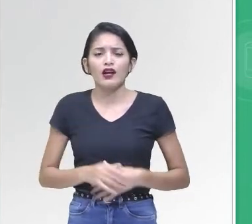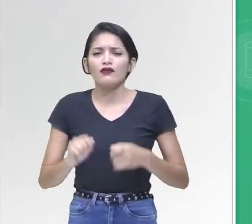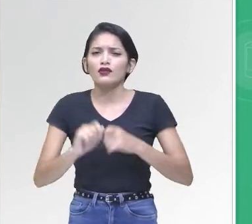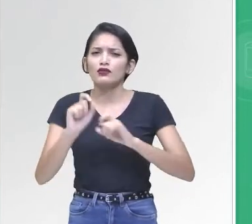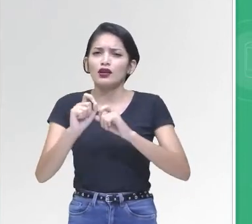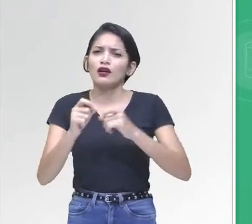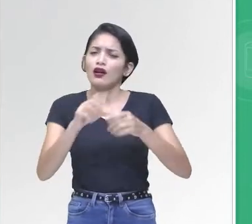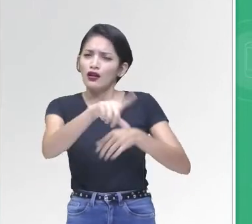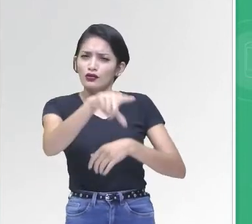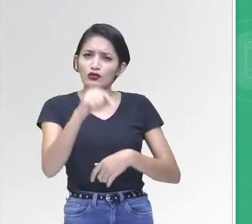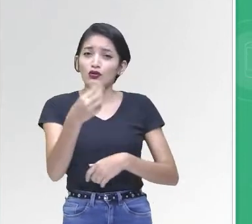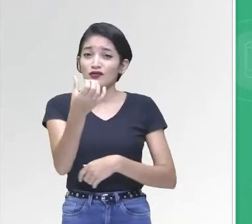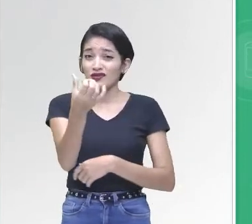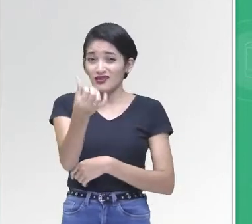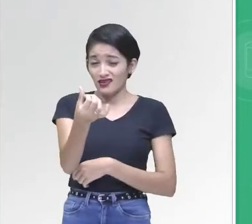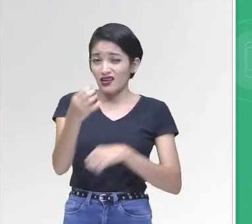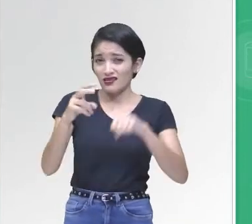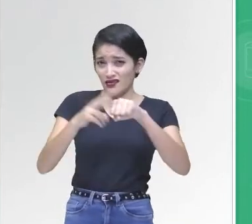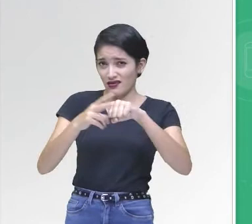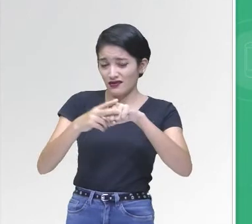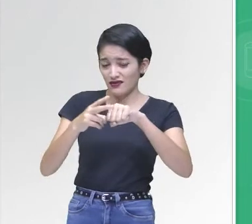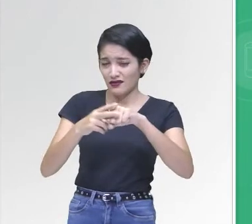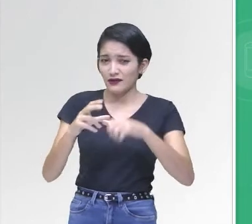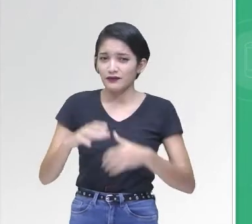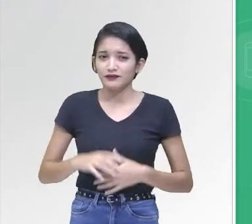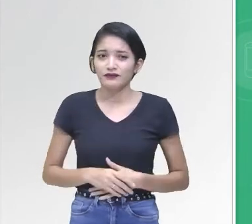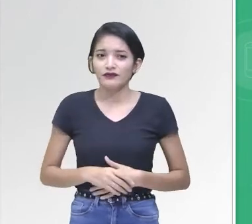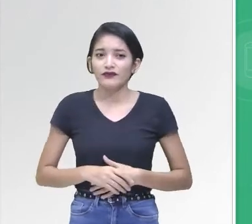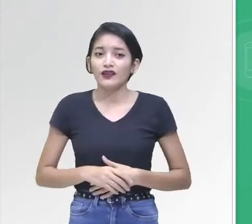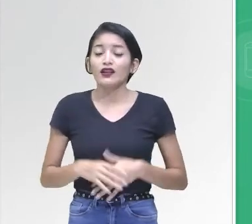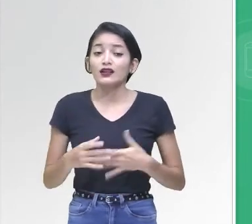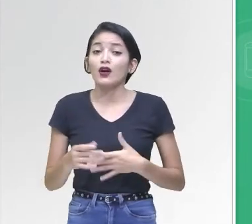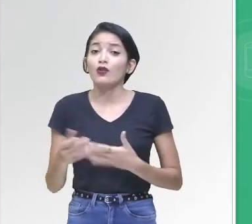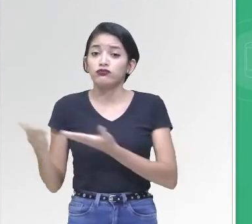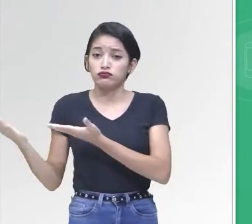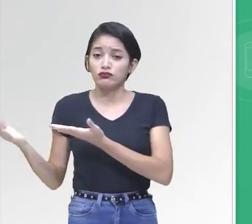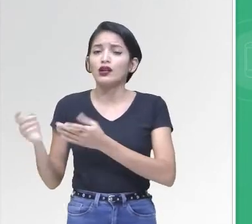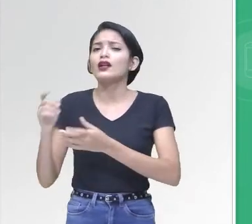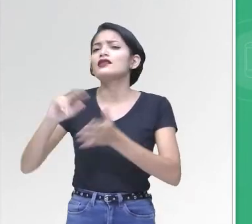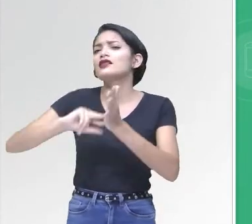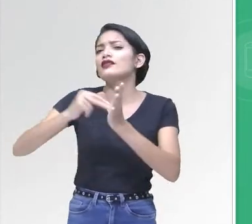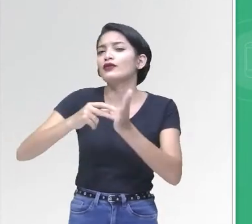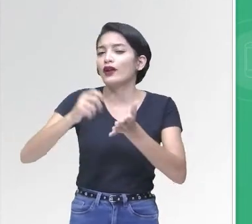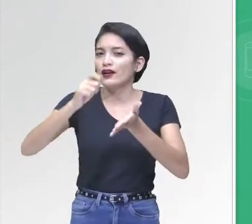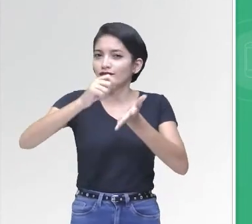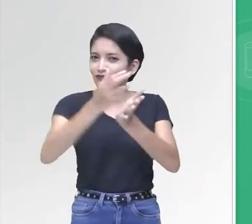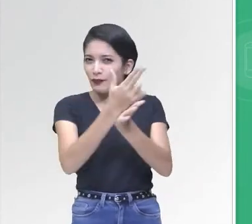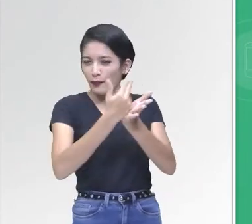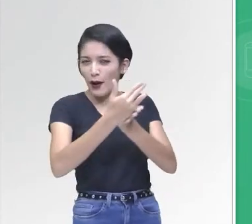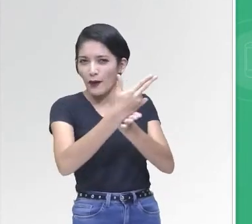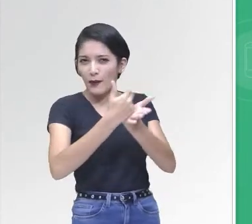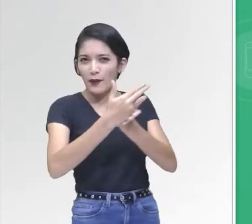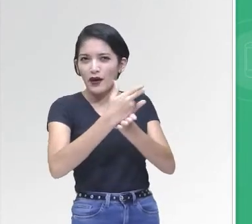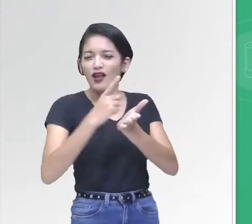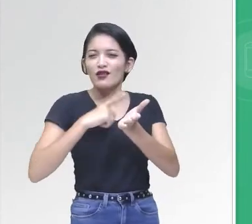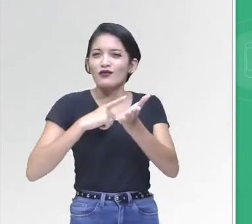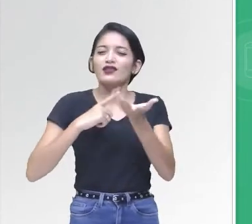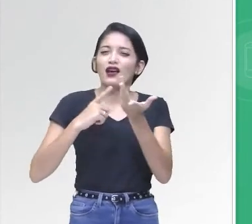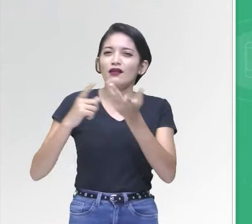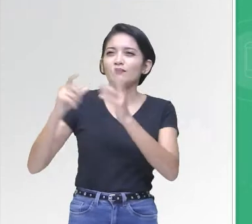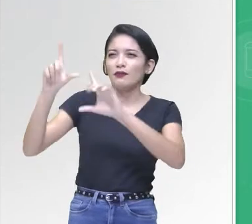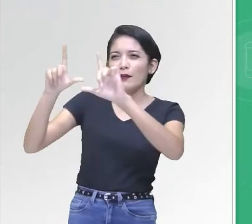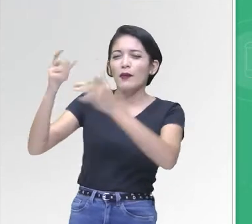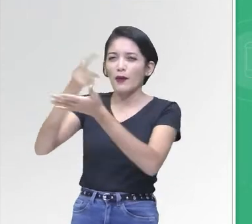seleção desses seis verbos. Dibujar, pessoal, é desenhar, ok? É desenhar. Não tem desenho animado? No espanhol